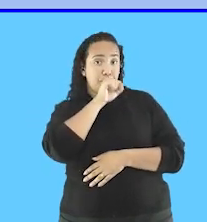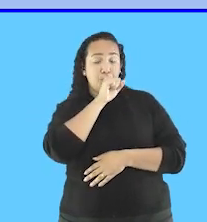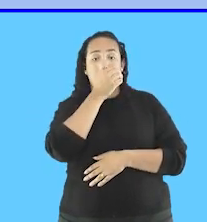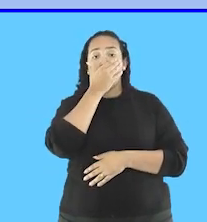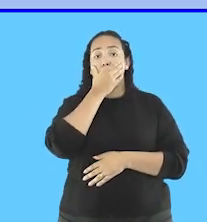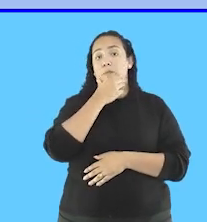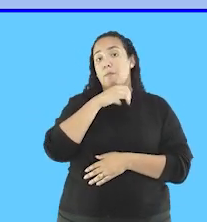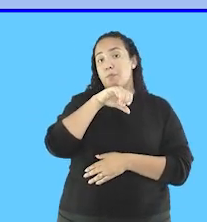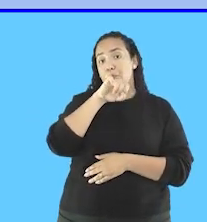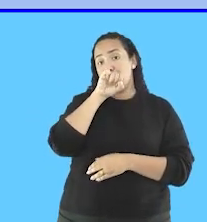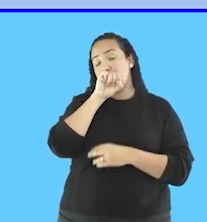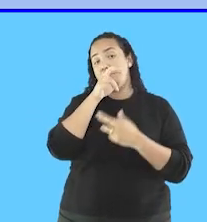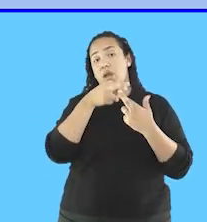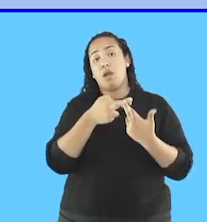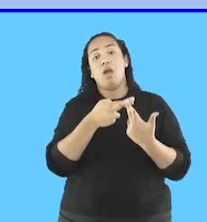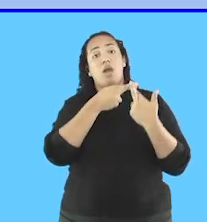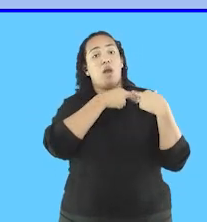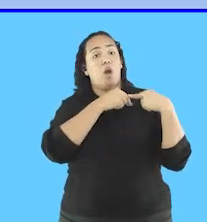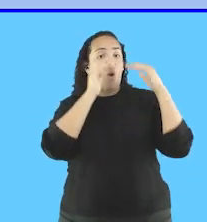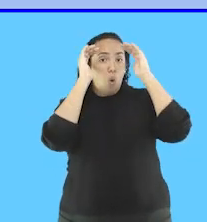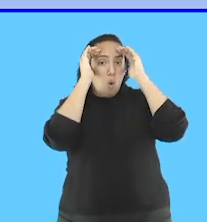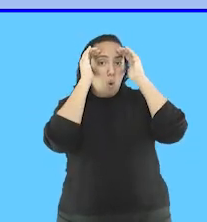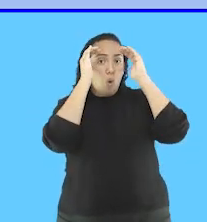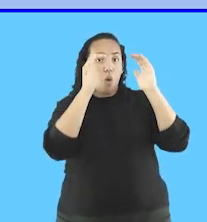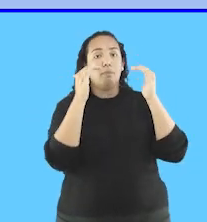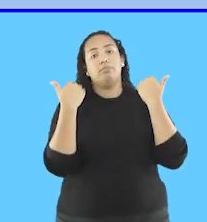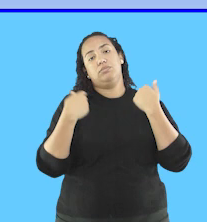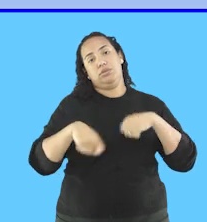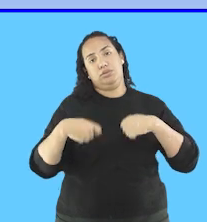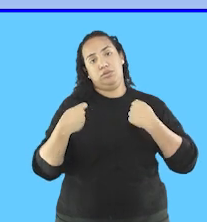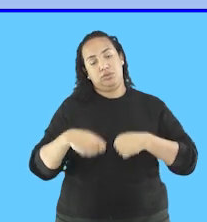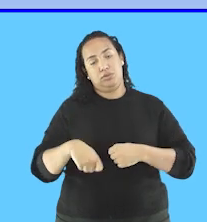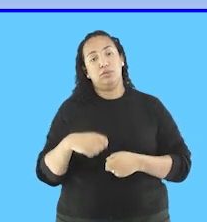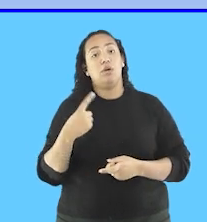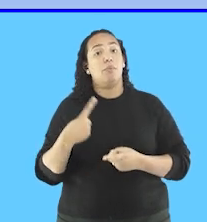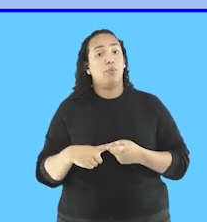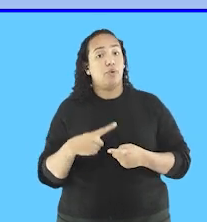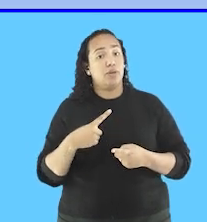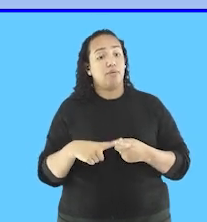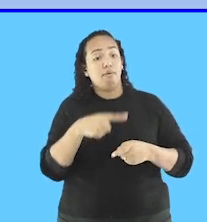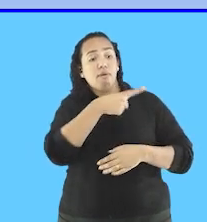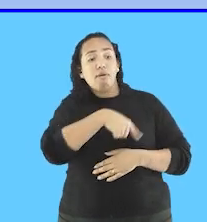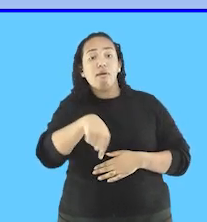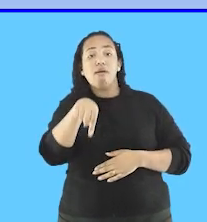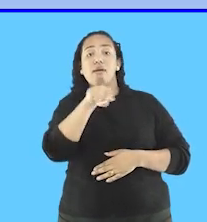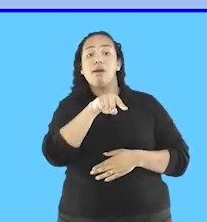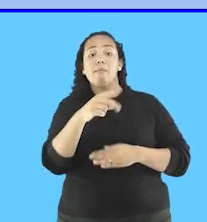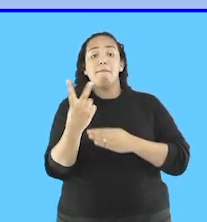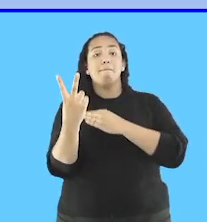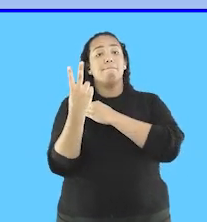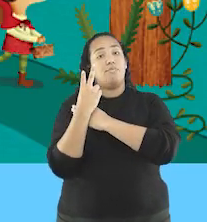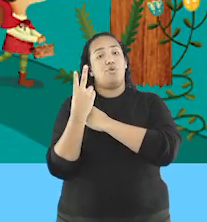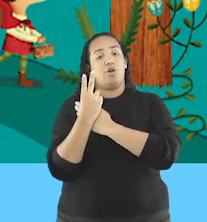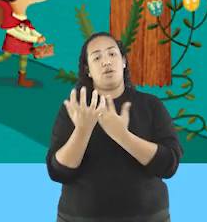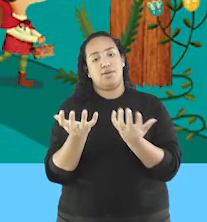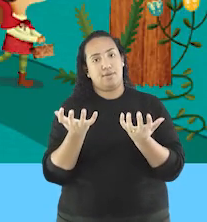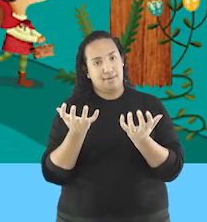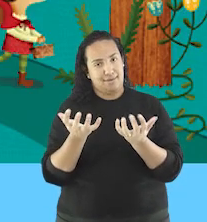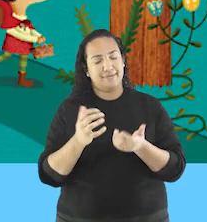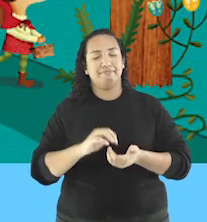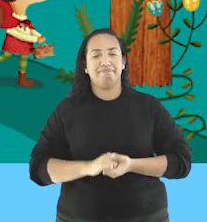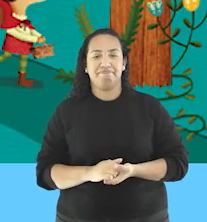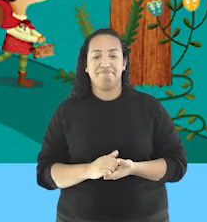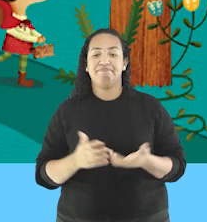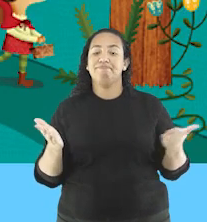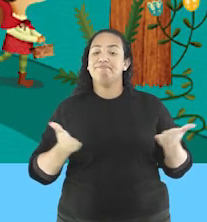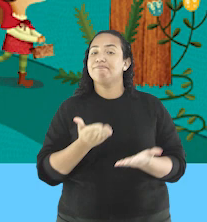aos nossos pais e às pessoas mais velhas, pois sempre eles querem nos proteger. A nossa